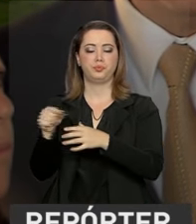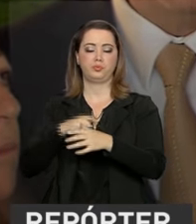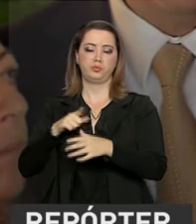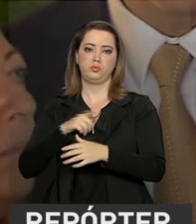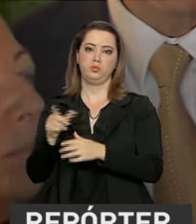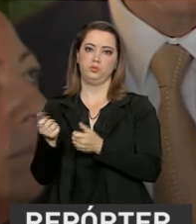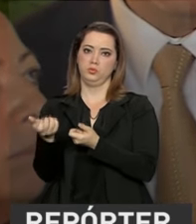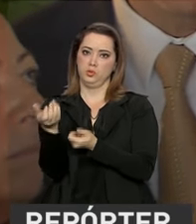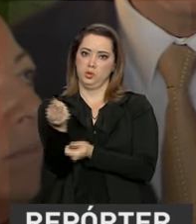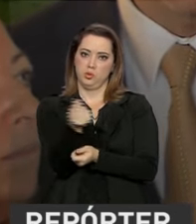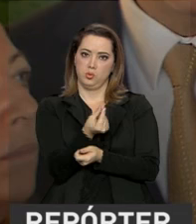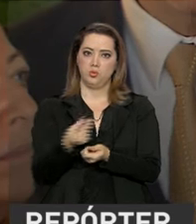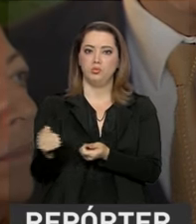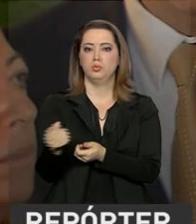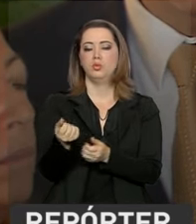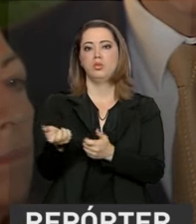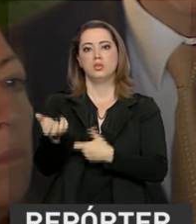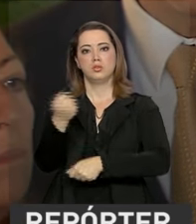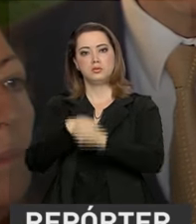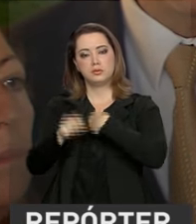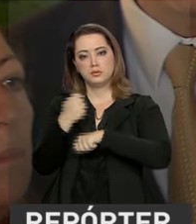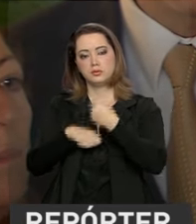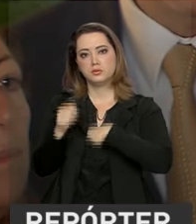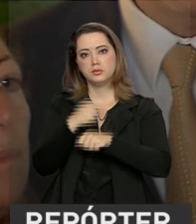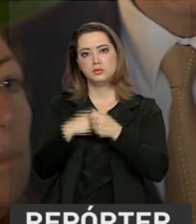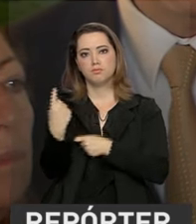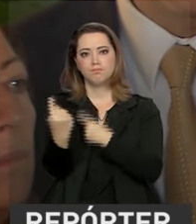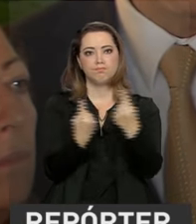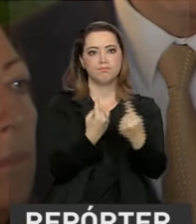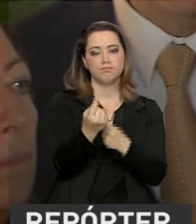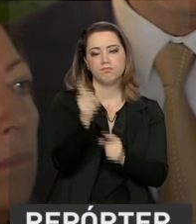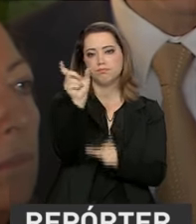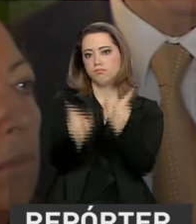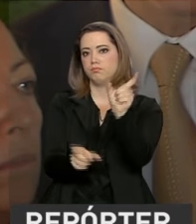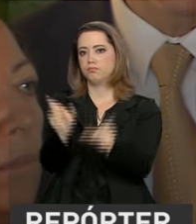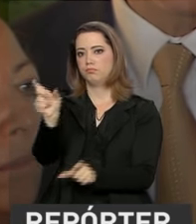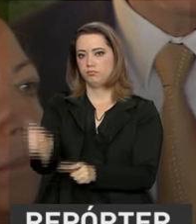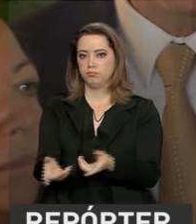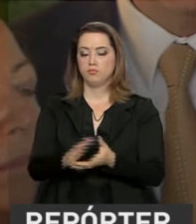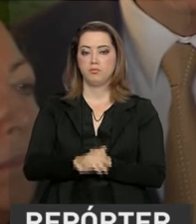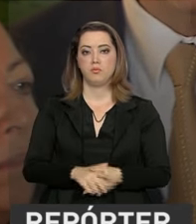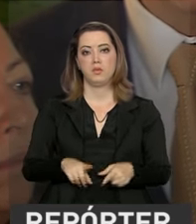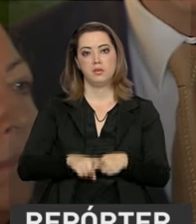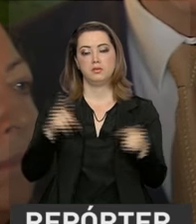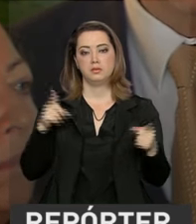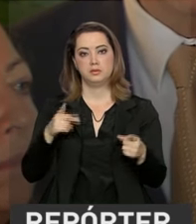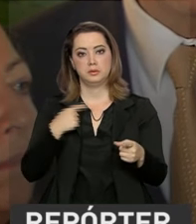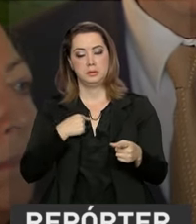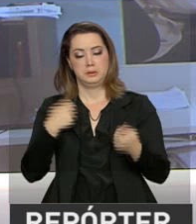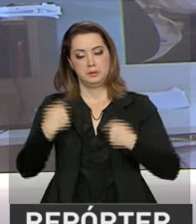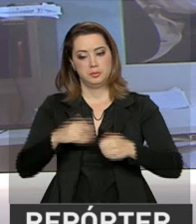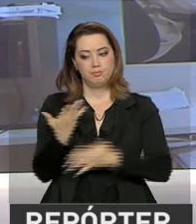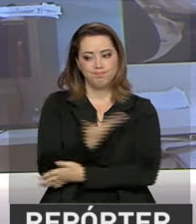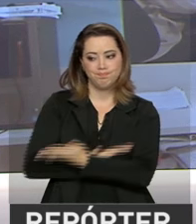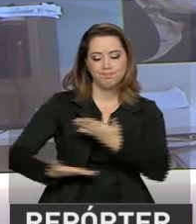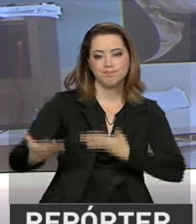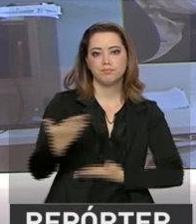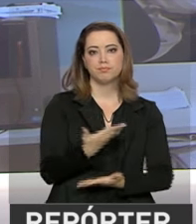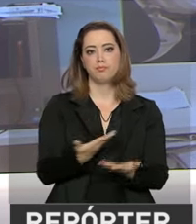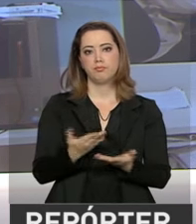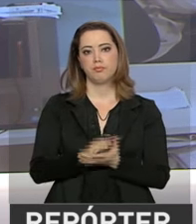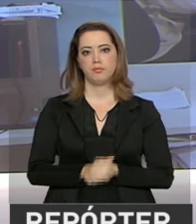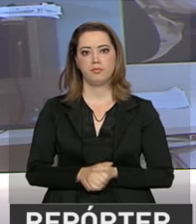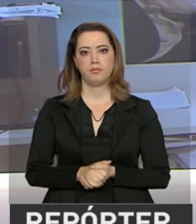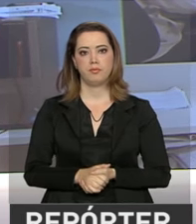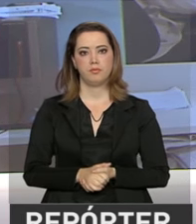limite da capacidade contributiva das pessoas. Tudo isso está lá previsto na Constituição. Agora, precisamos conciliar isso. Mais